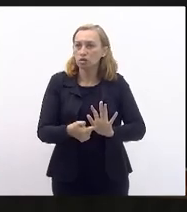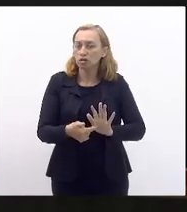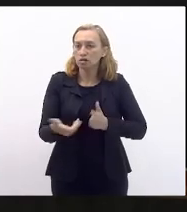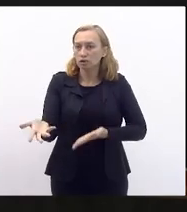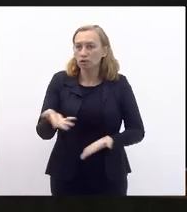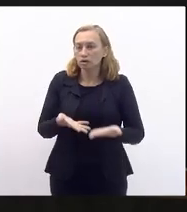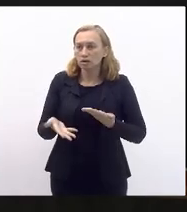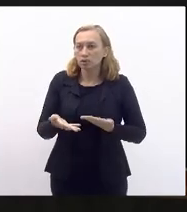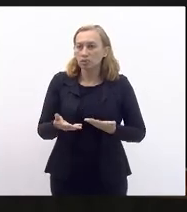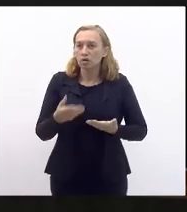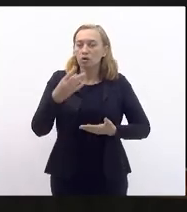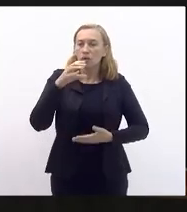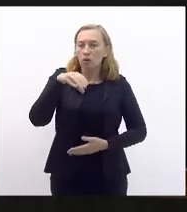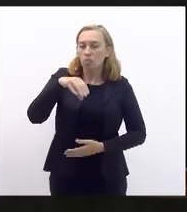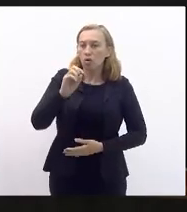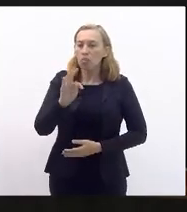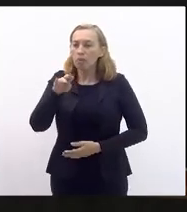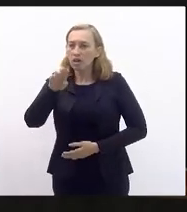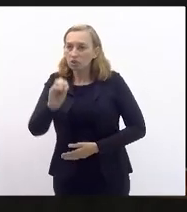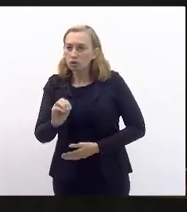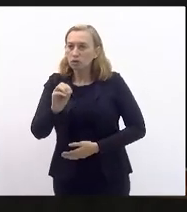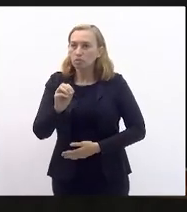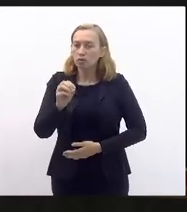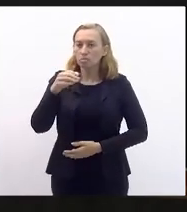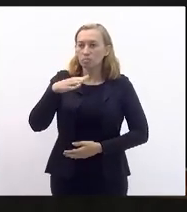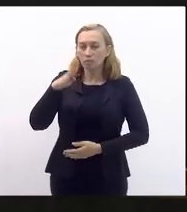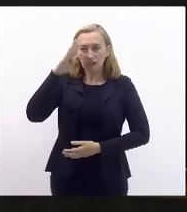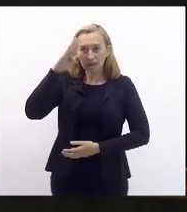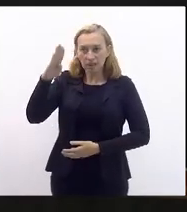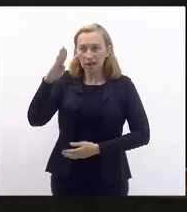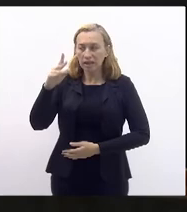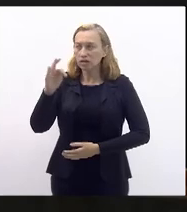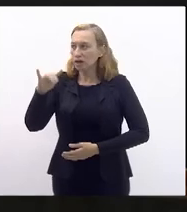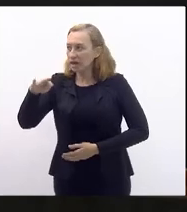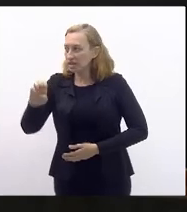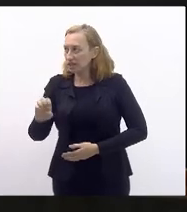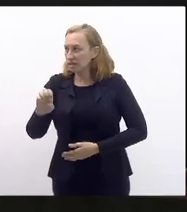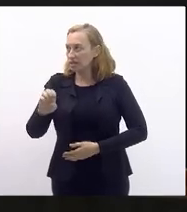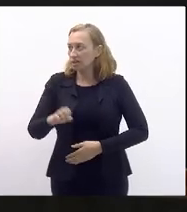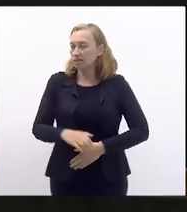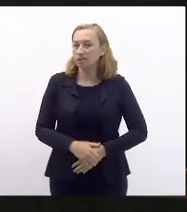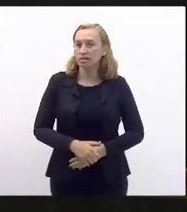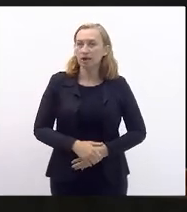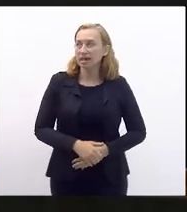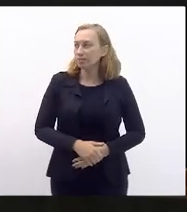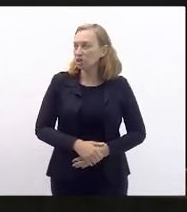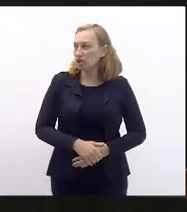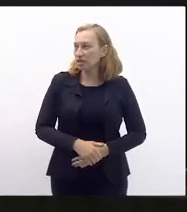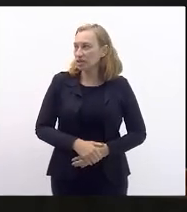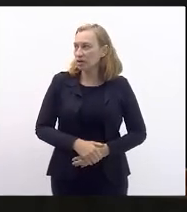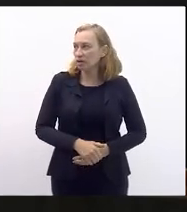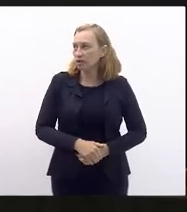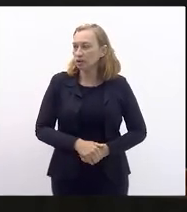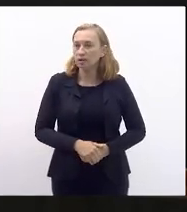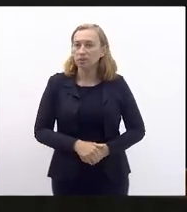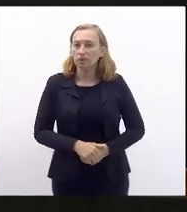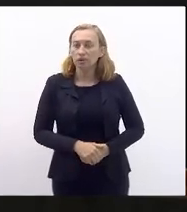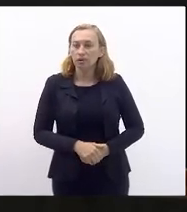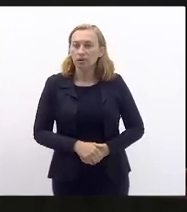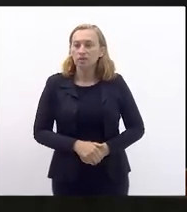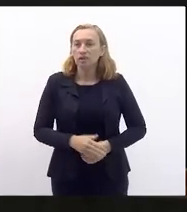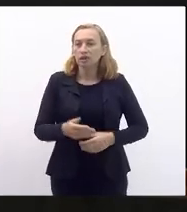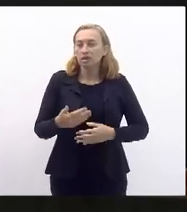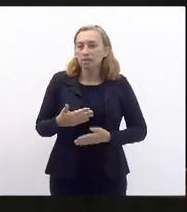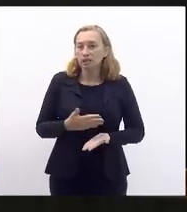do Comando Militar do Leste na luta contra a pandemia da covid-19 que a